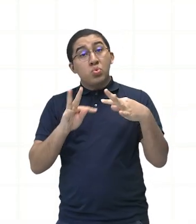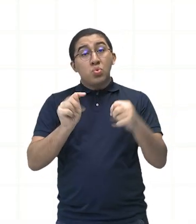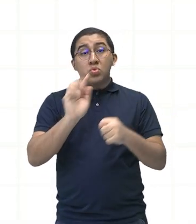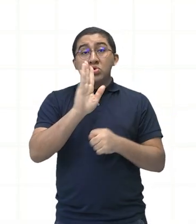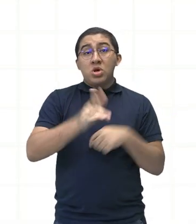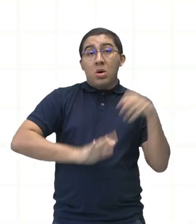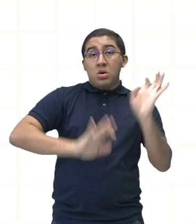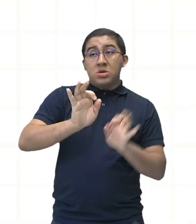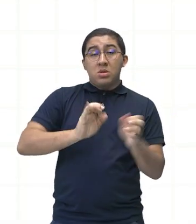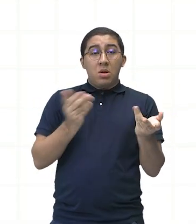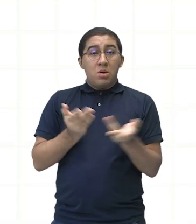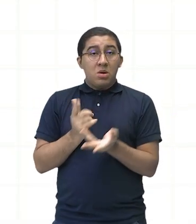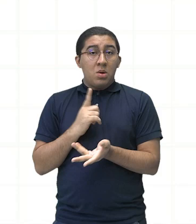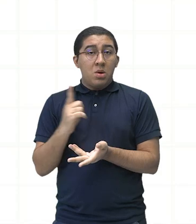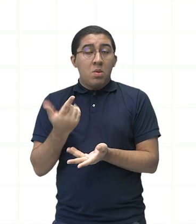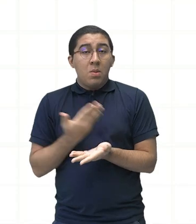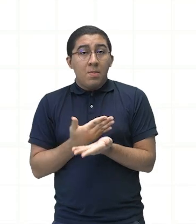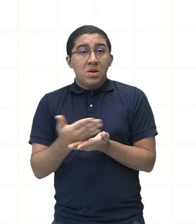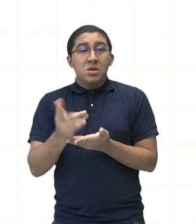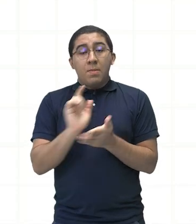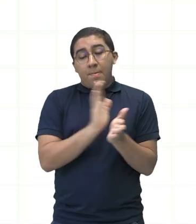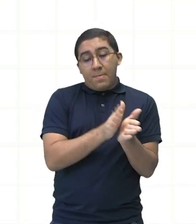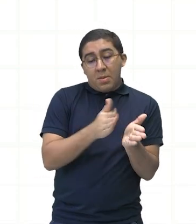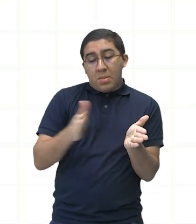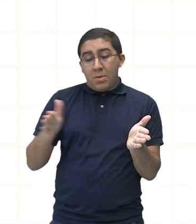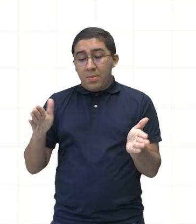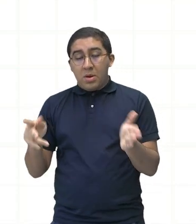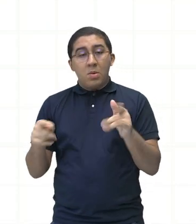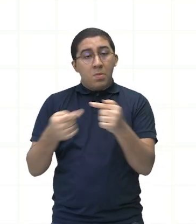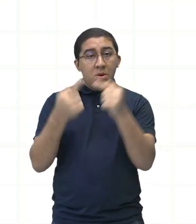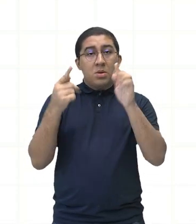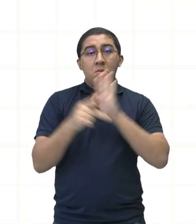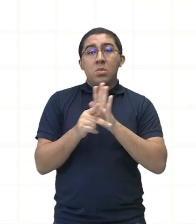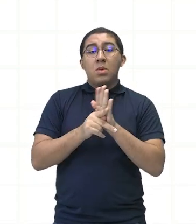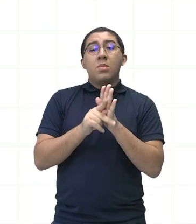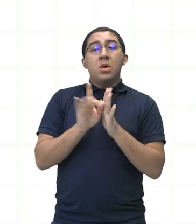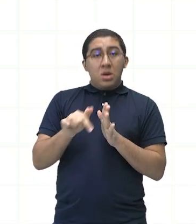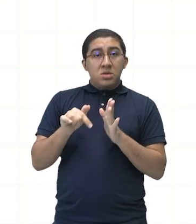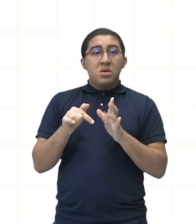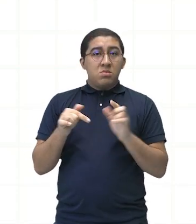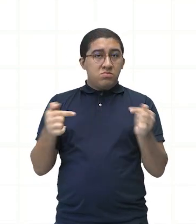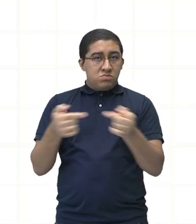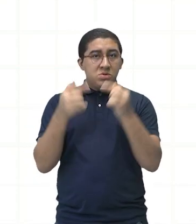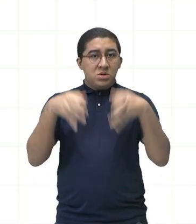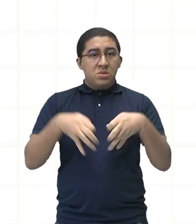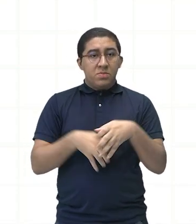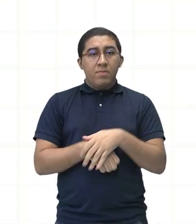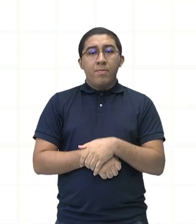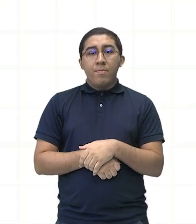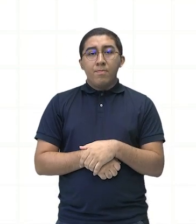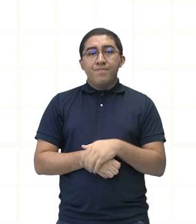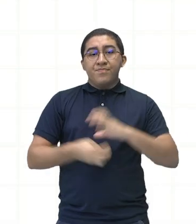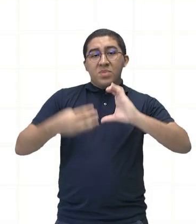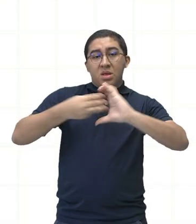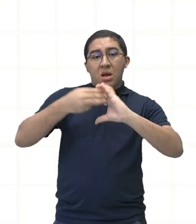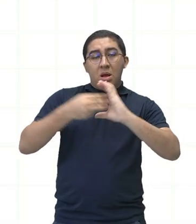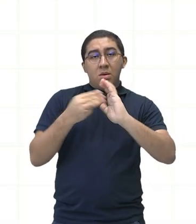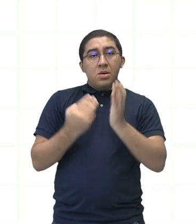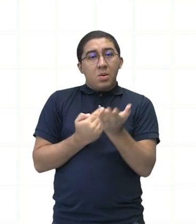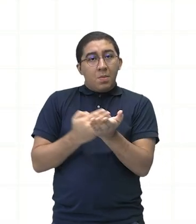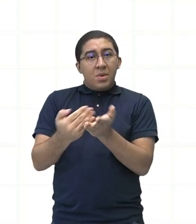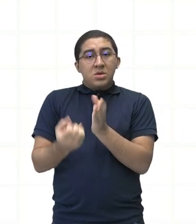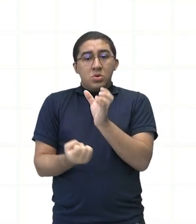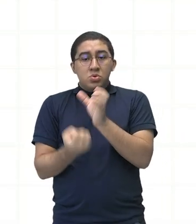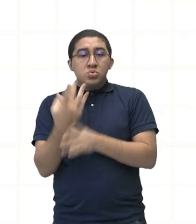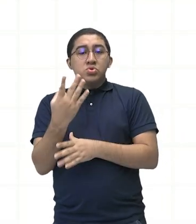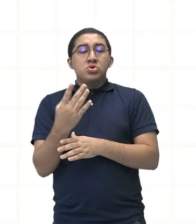si, ocorrem as fases que correspondem propriamente aos processos da mitose, onde uma célula dará origem a